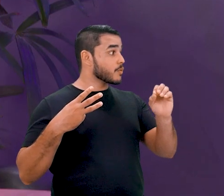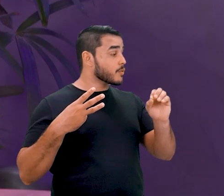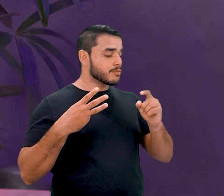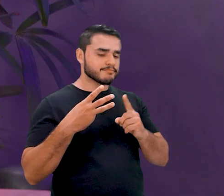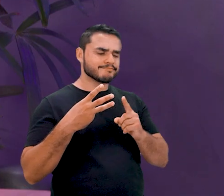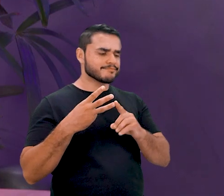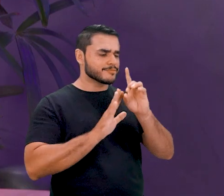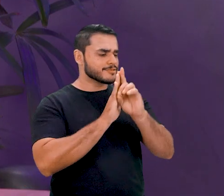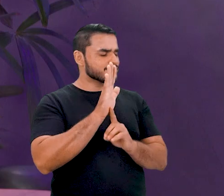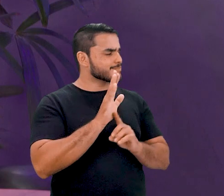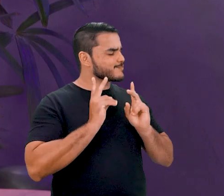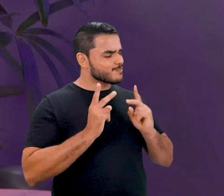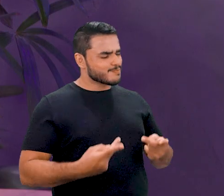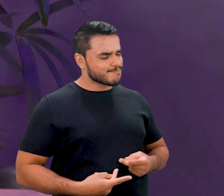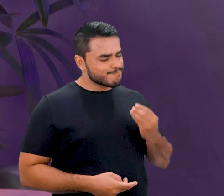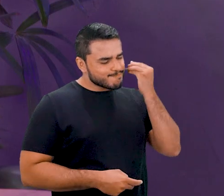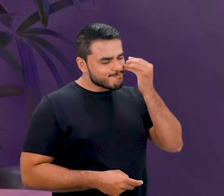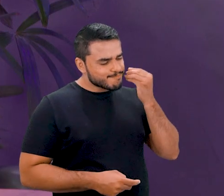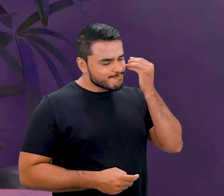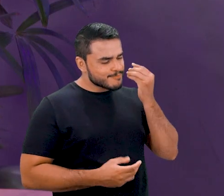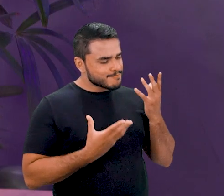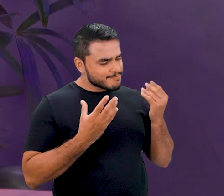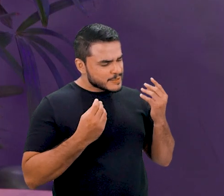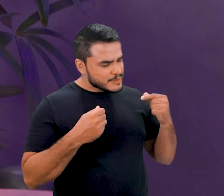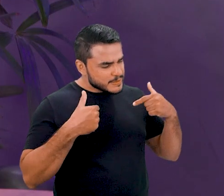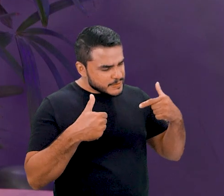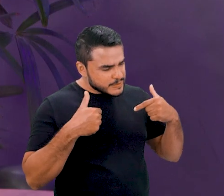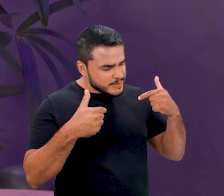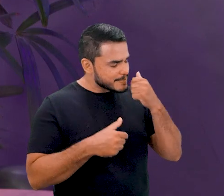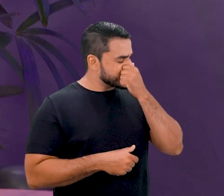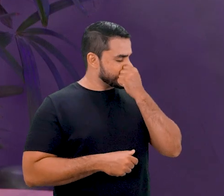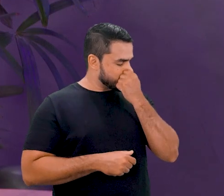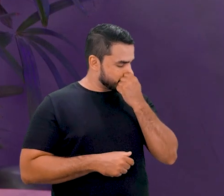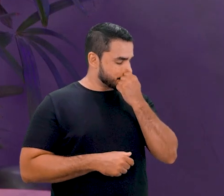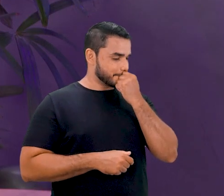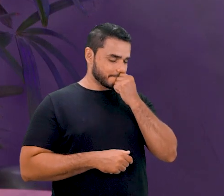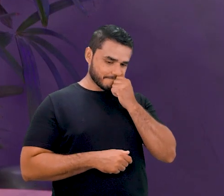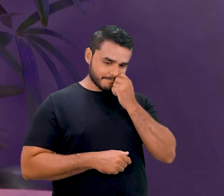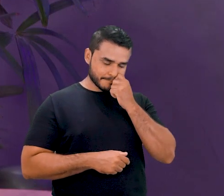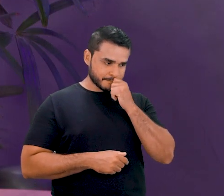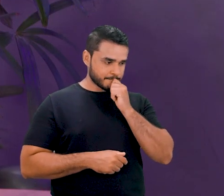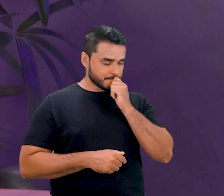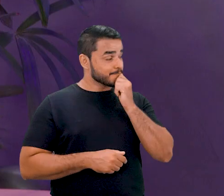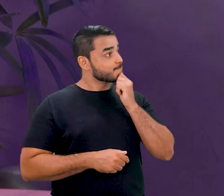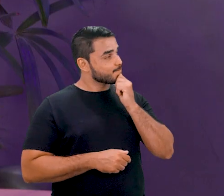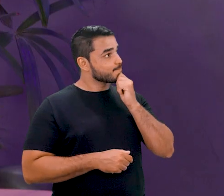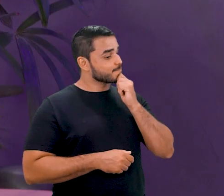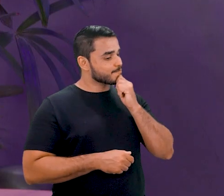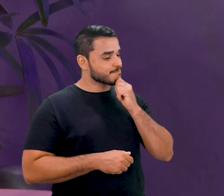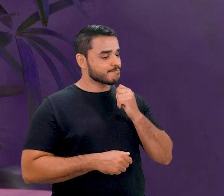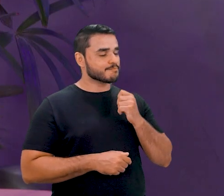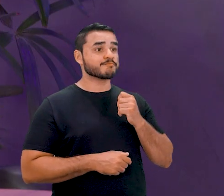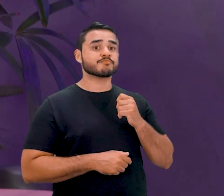direitos humanos. Ela tem uma história, assim, de muitas lutas, né? De muitas militâncias. E eu sempre